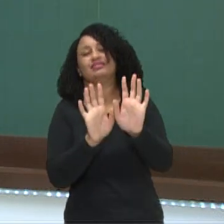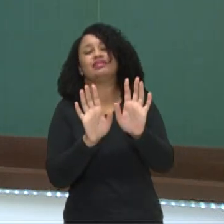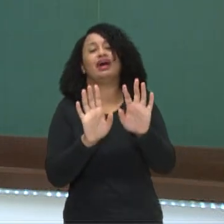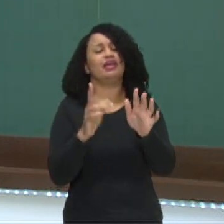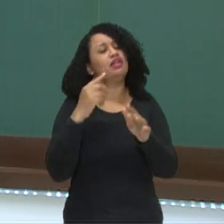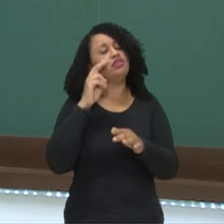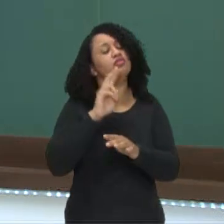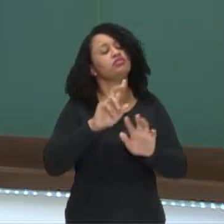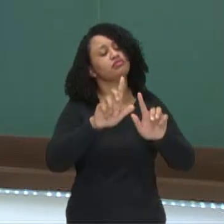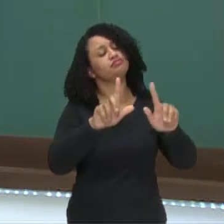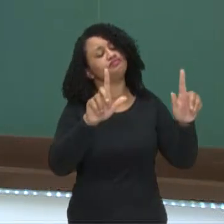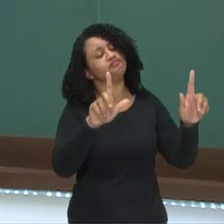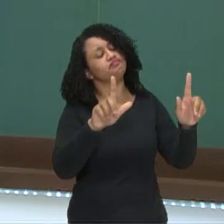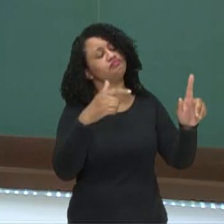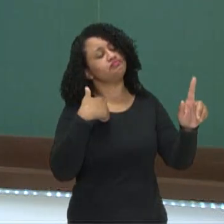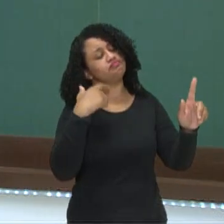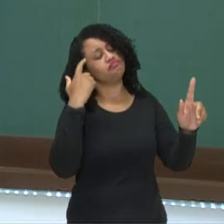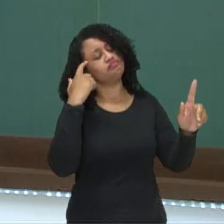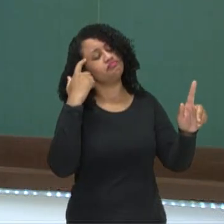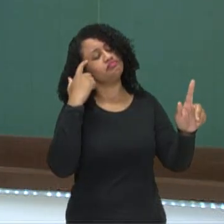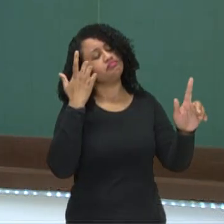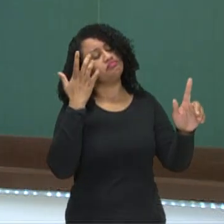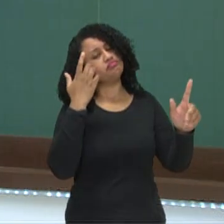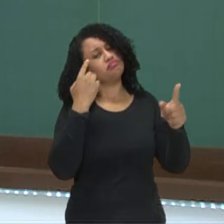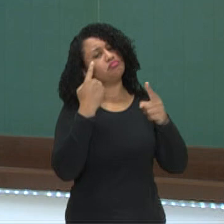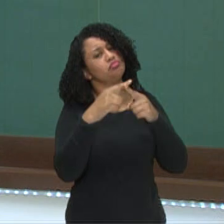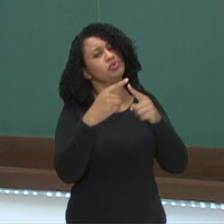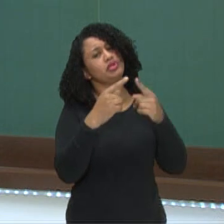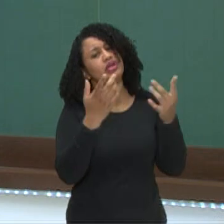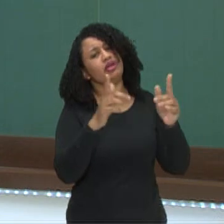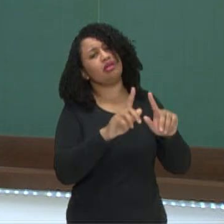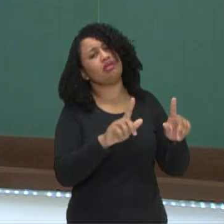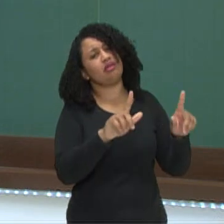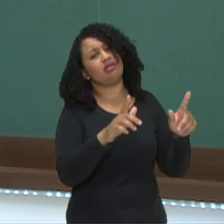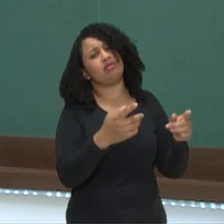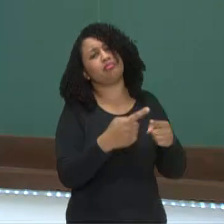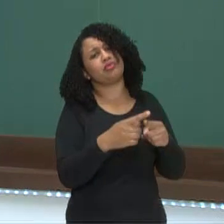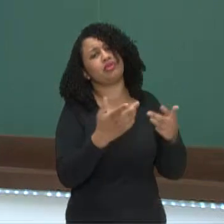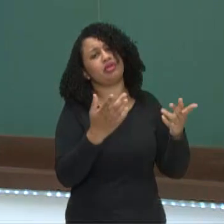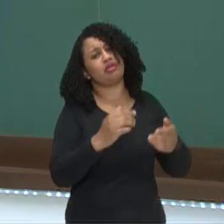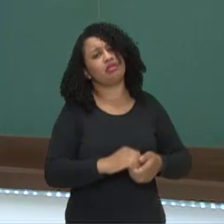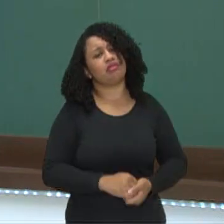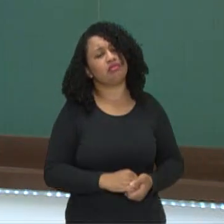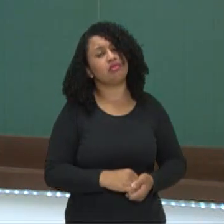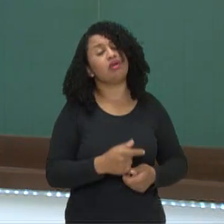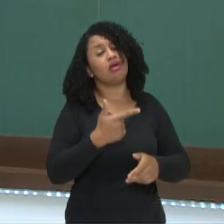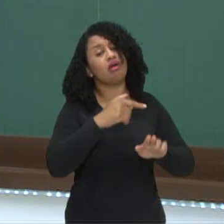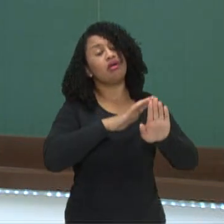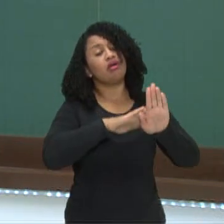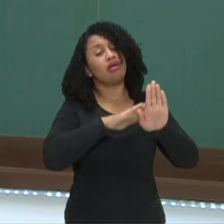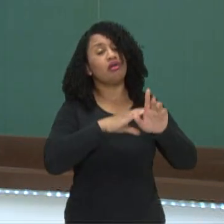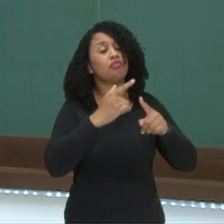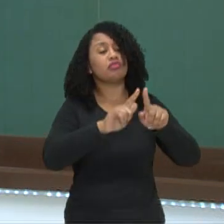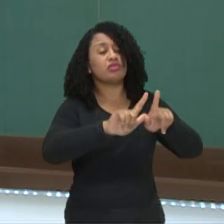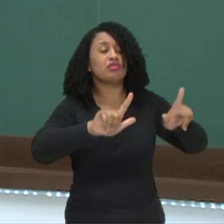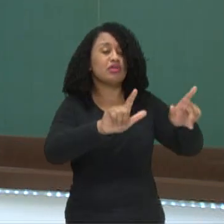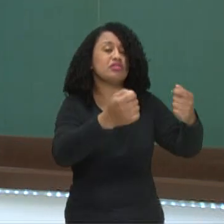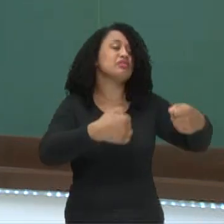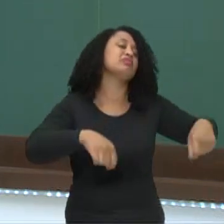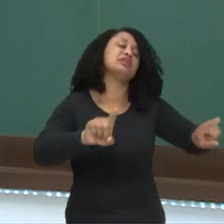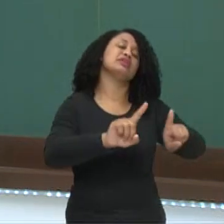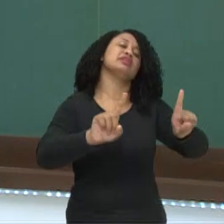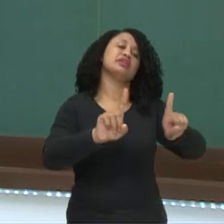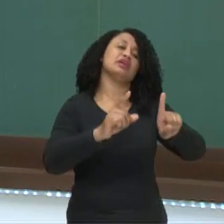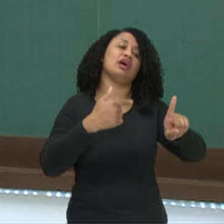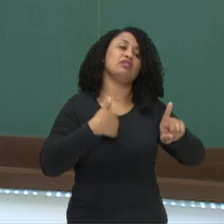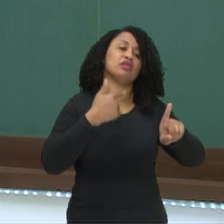quando ele viu o cartaz, ele se perguntou: para que o cartaz? Aí está o humor. O cartaz é inútil. A necessidade, como vimos